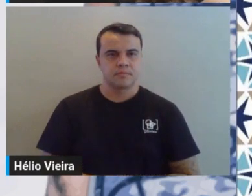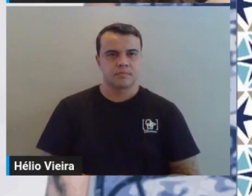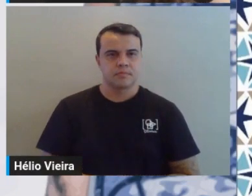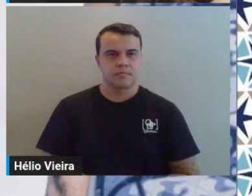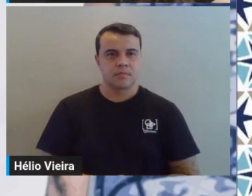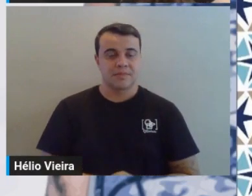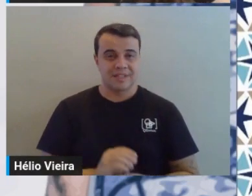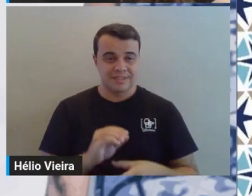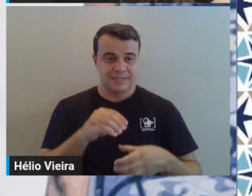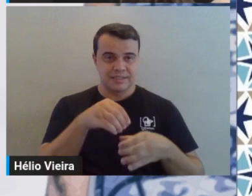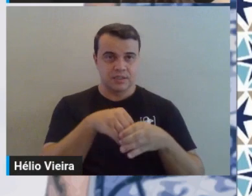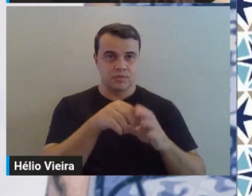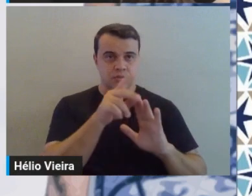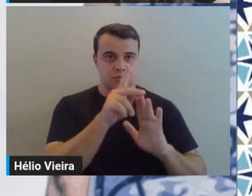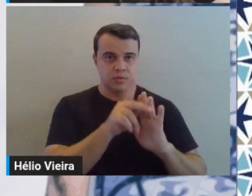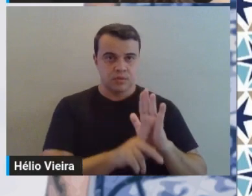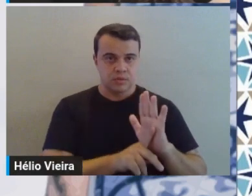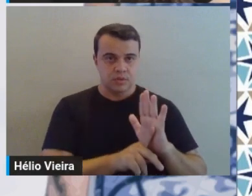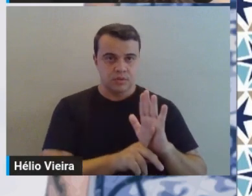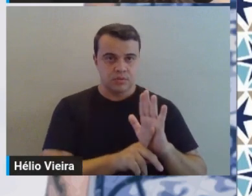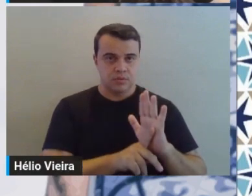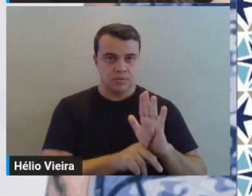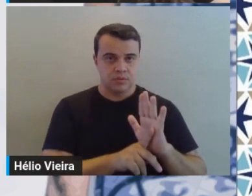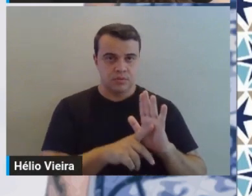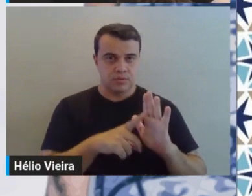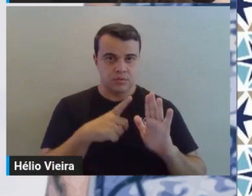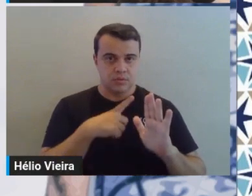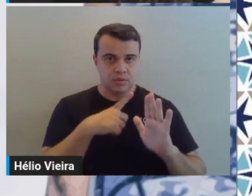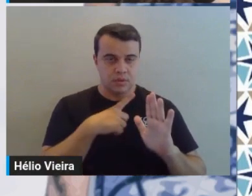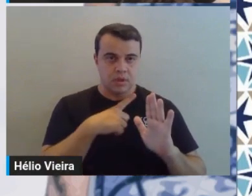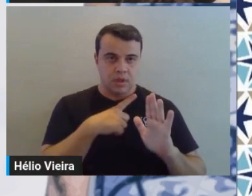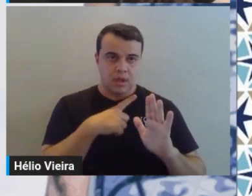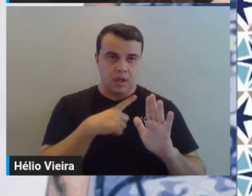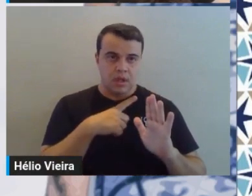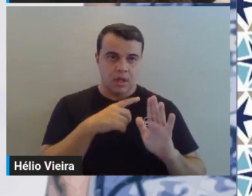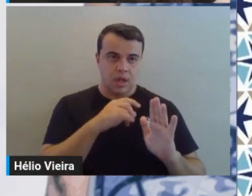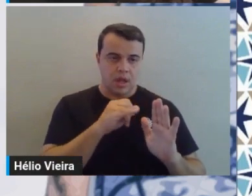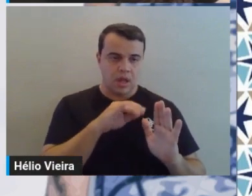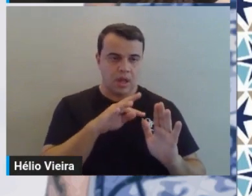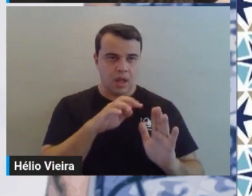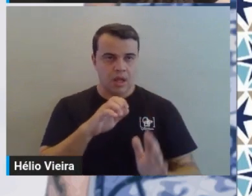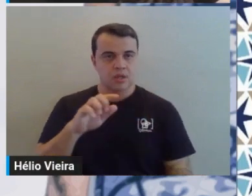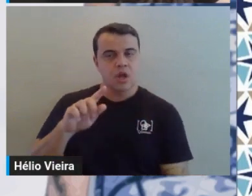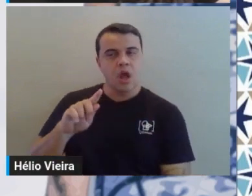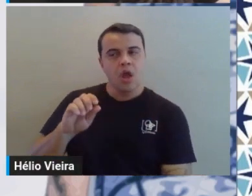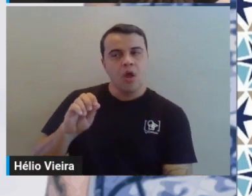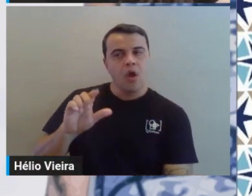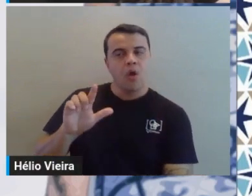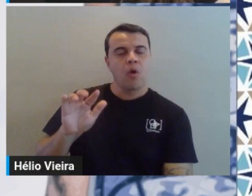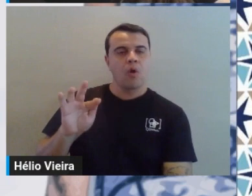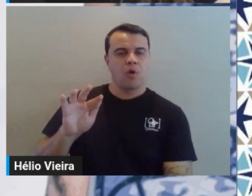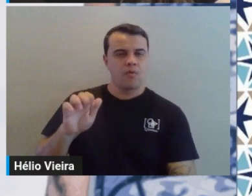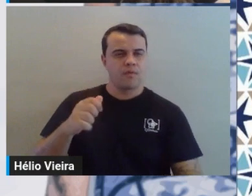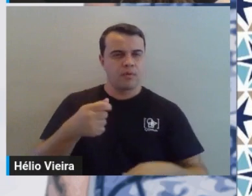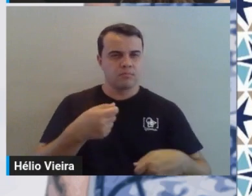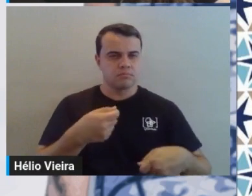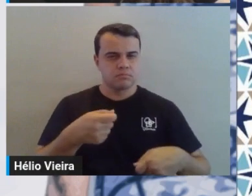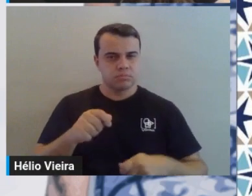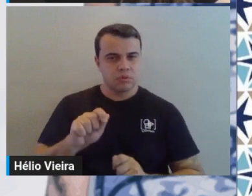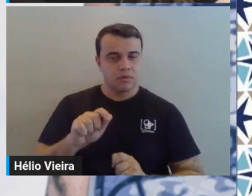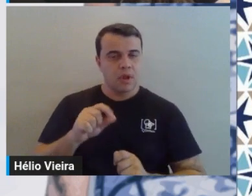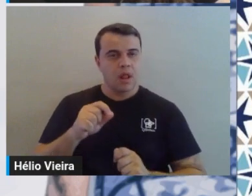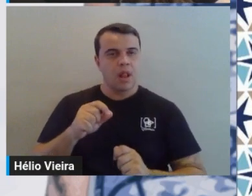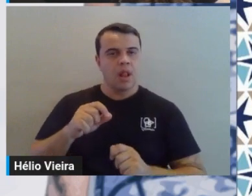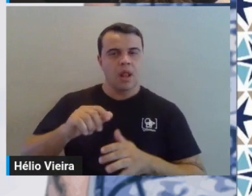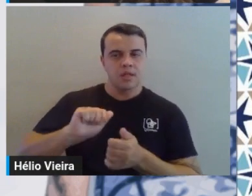Dentro do projeto, o Yacht seria Yacht Golf Club, para trazer lazer e